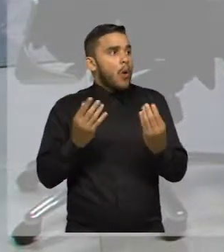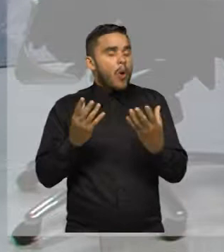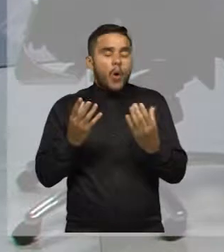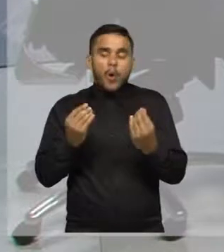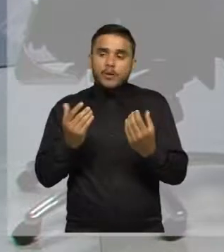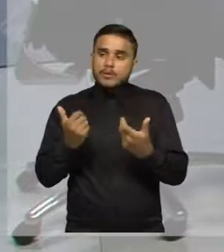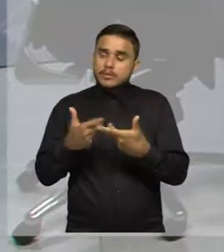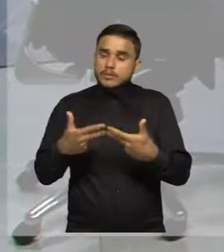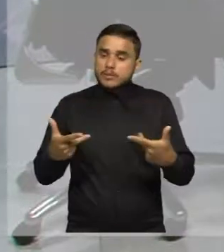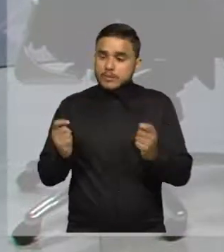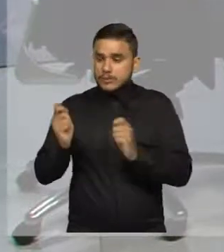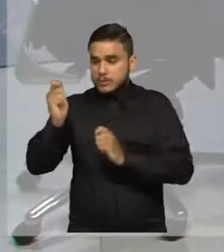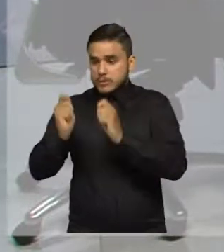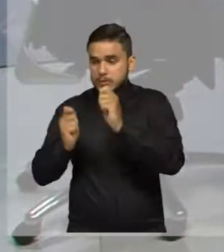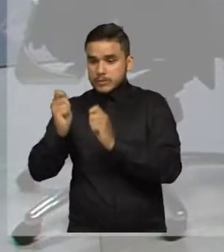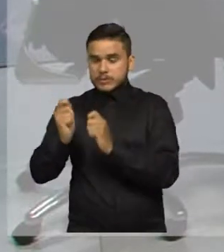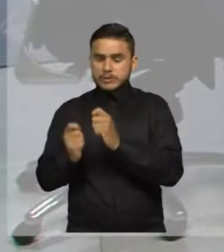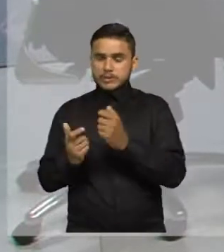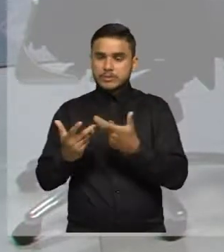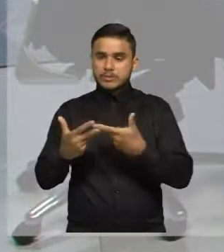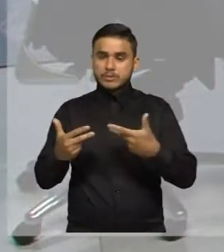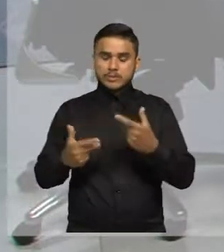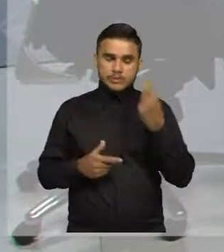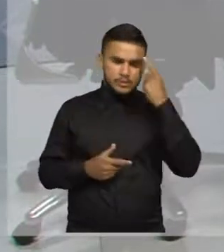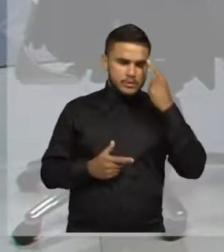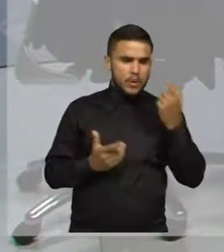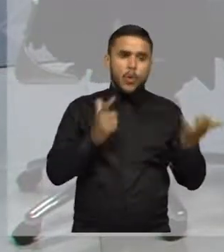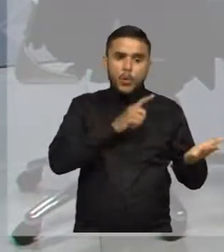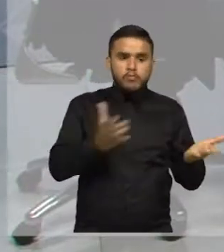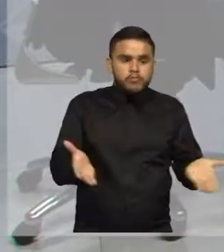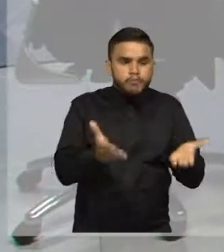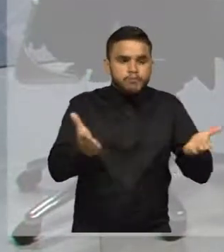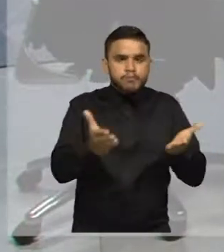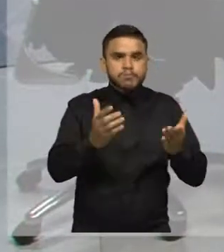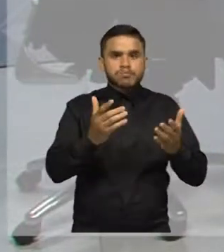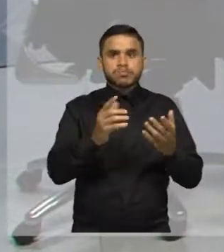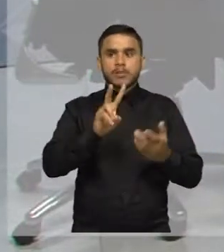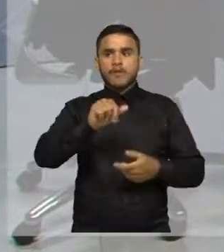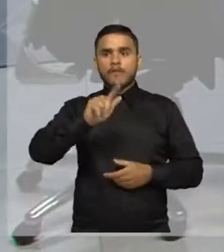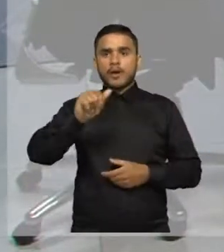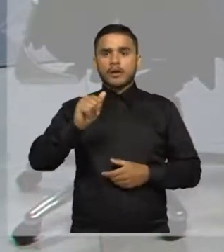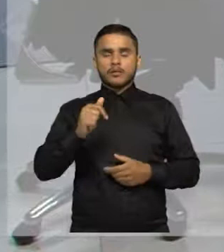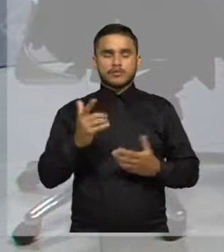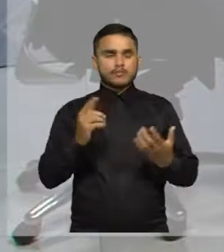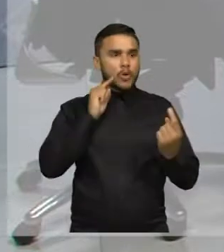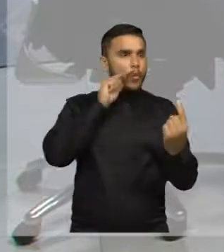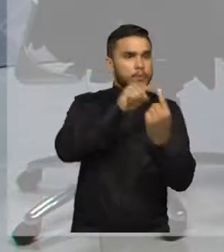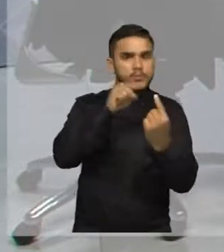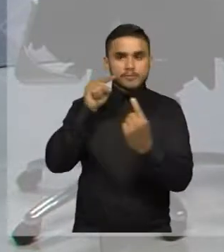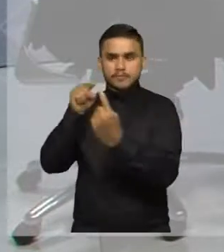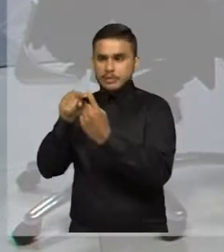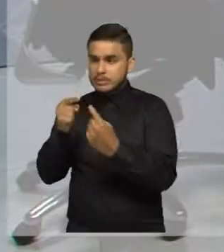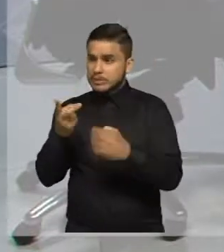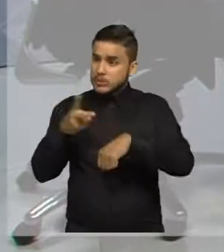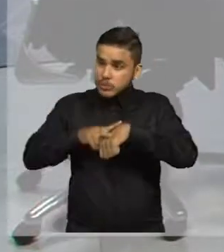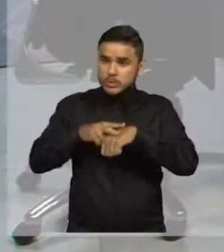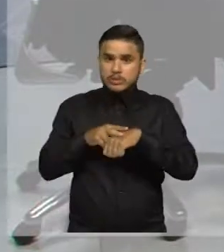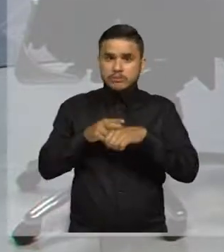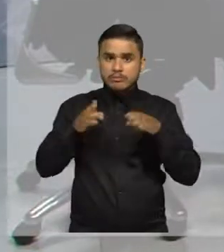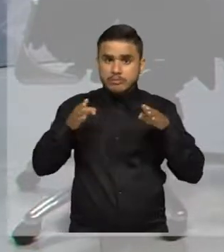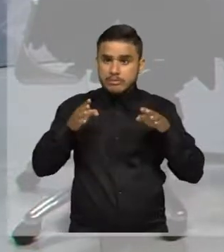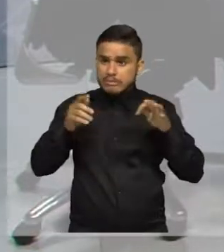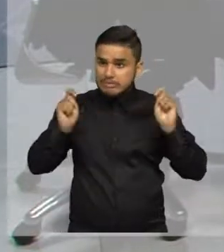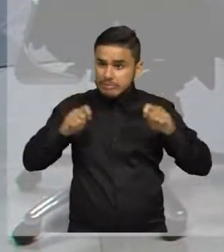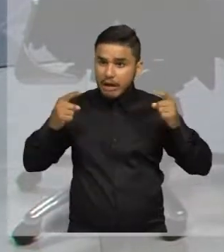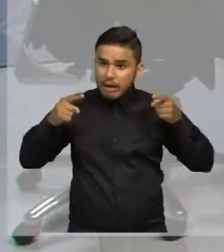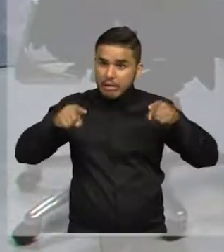públicas. E fazer ajuste fiscal e perseguir pleno emprego são duas metas difíceis de conciliar. Então, é um